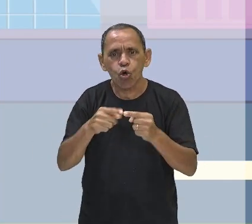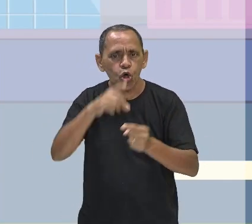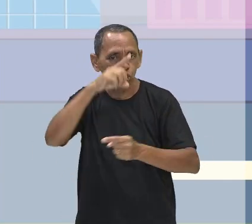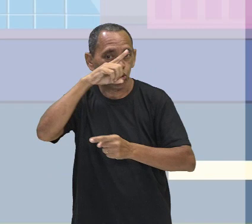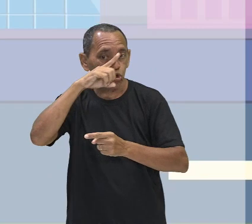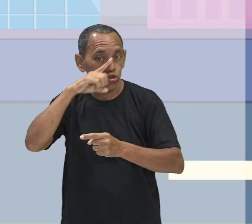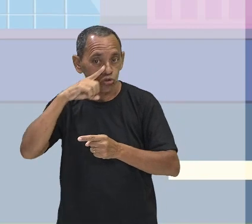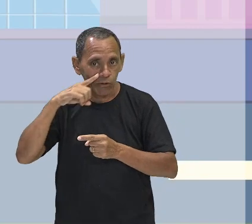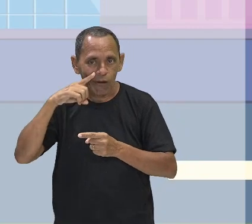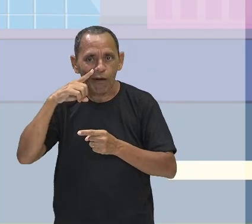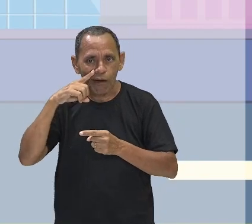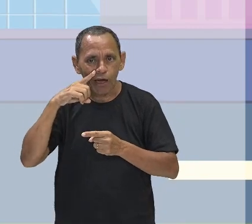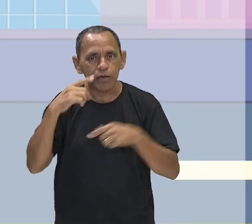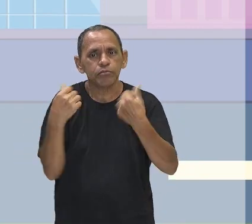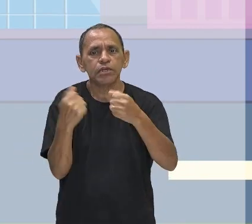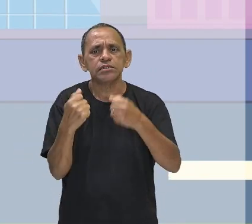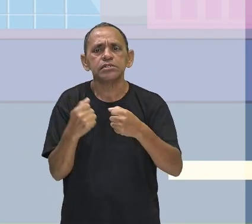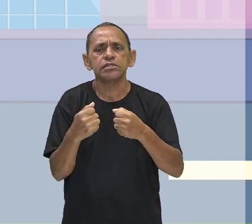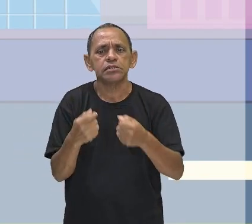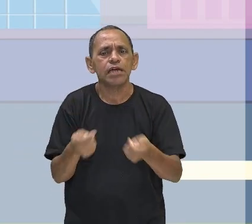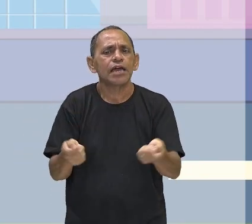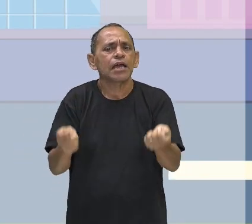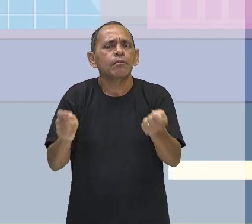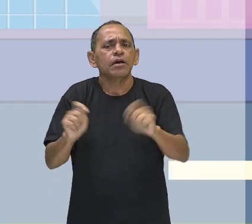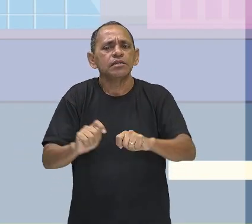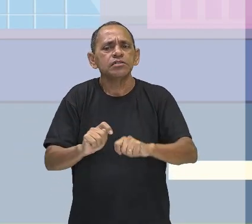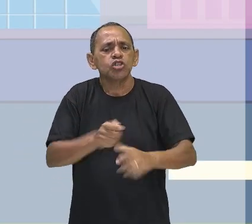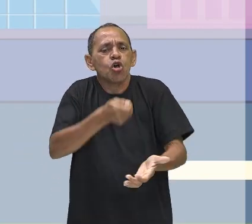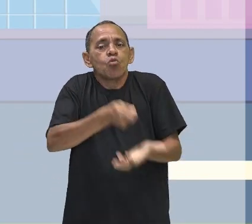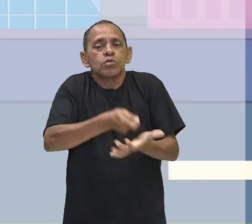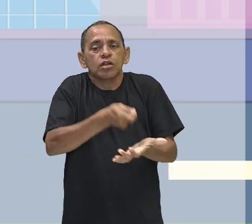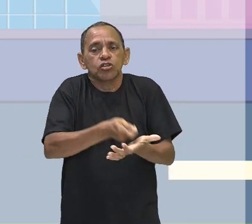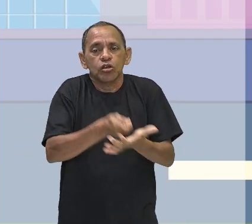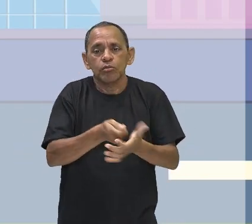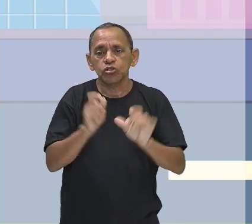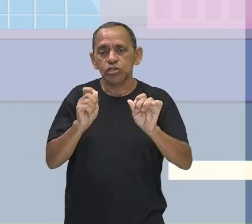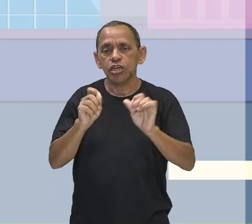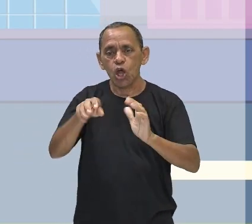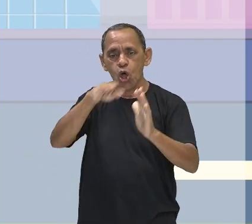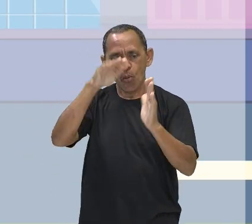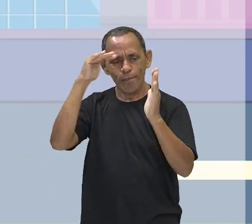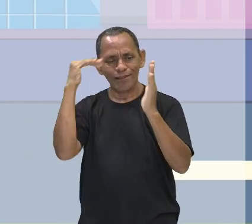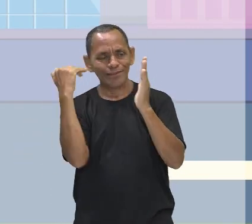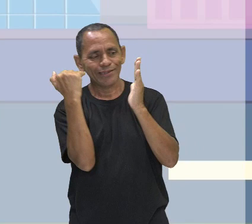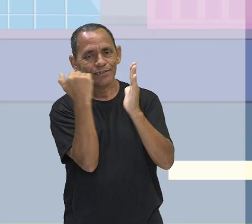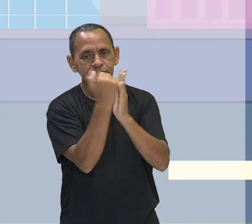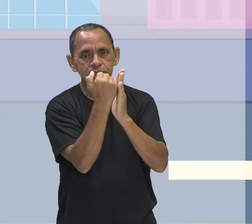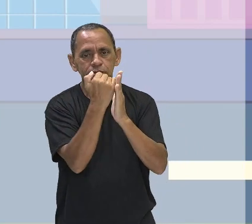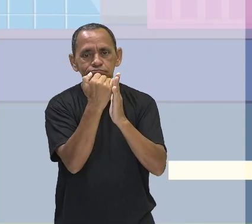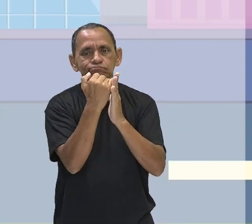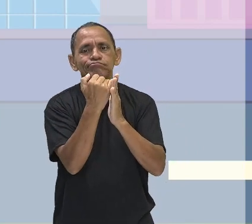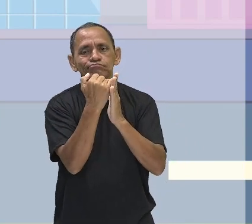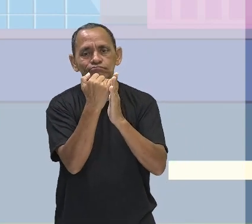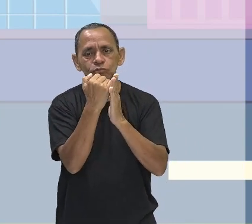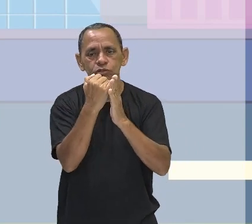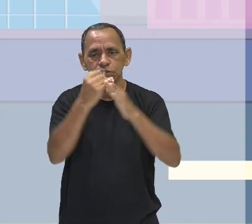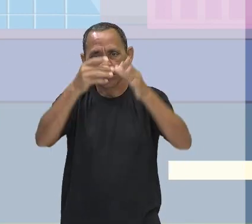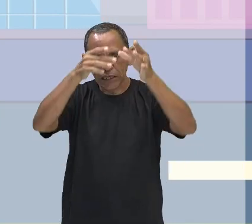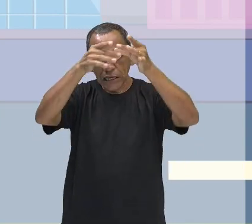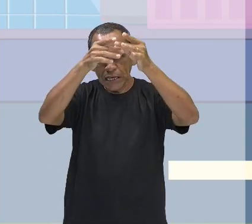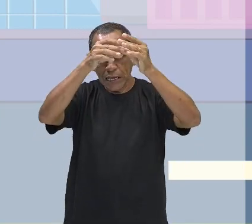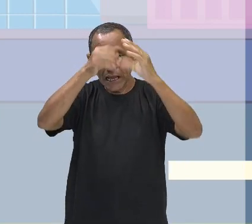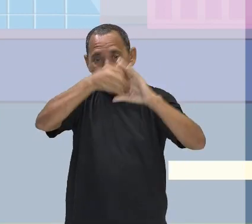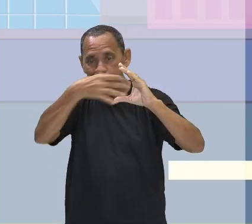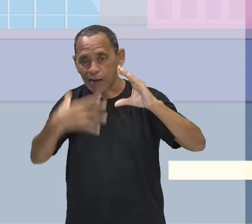necessita obrigatoriamente obedecer há 3 critérios. Quais